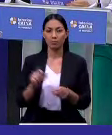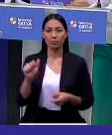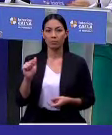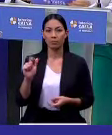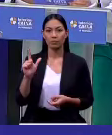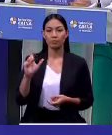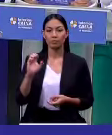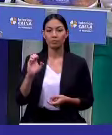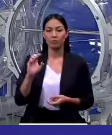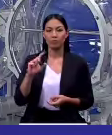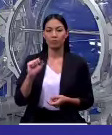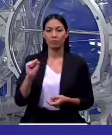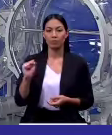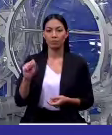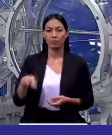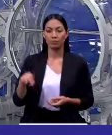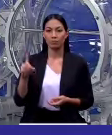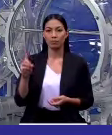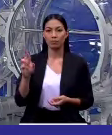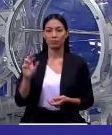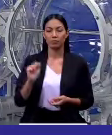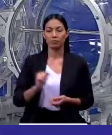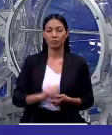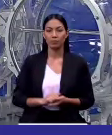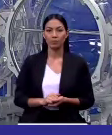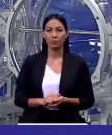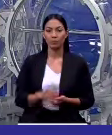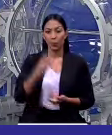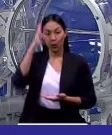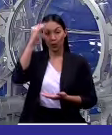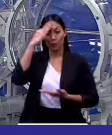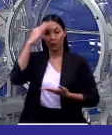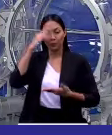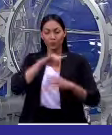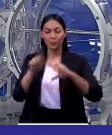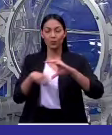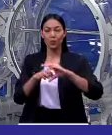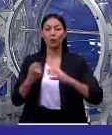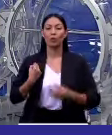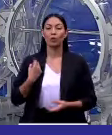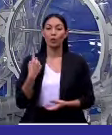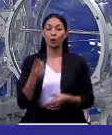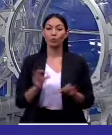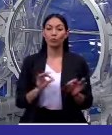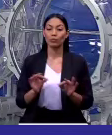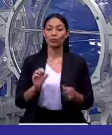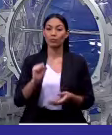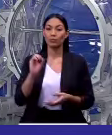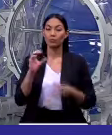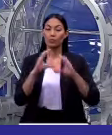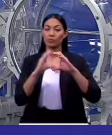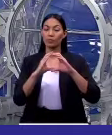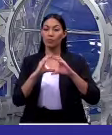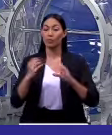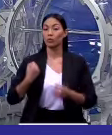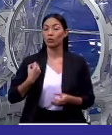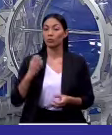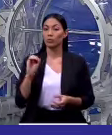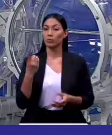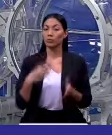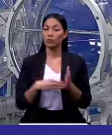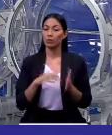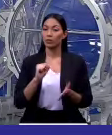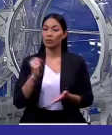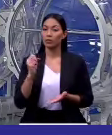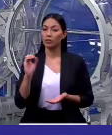Boa noite, muito obrigada. Desse outro lado, o Globo número 1 foi carregado com 80 bolas numeradas de 01 a 80